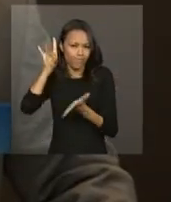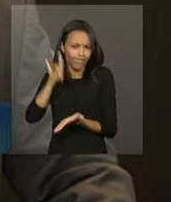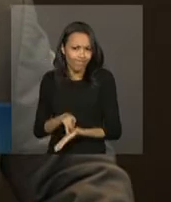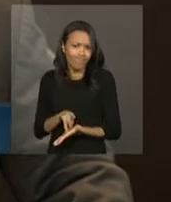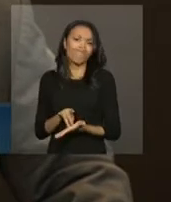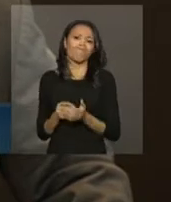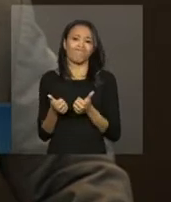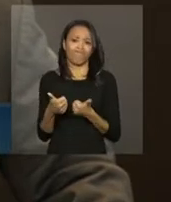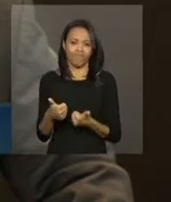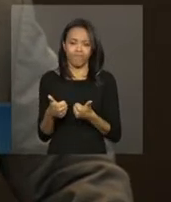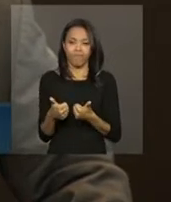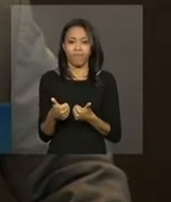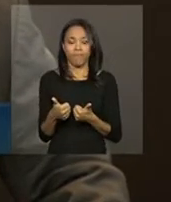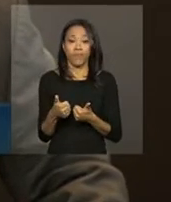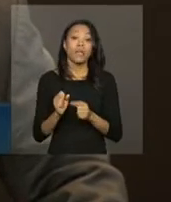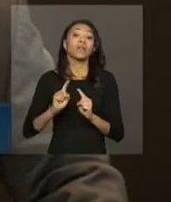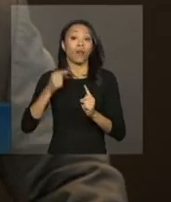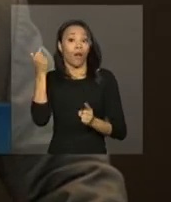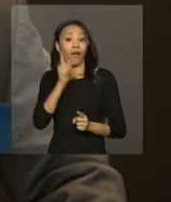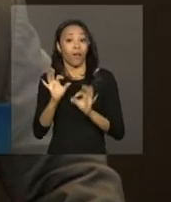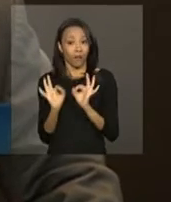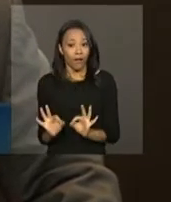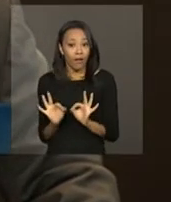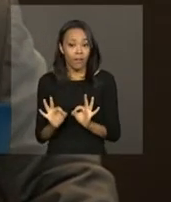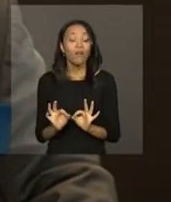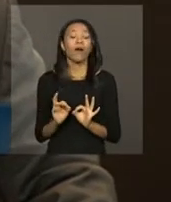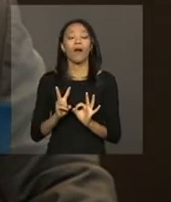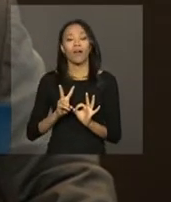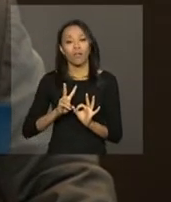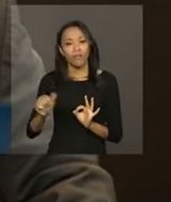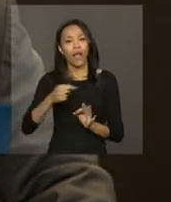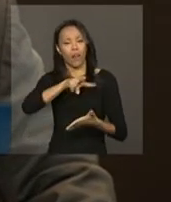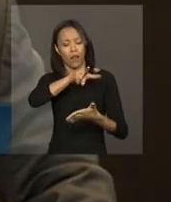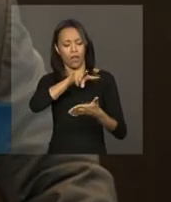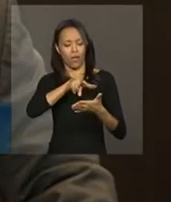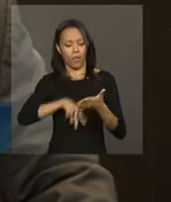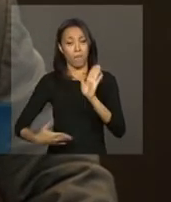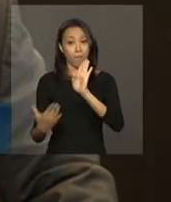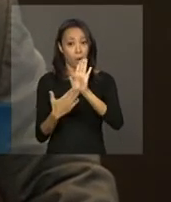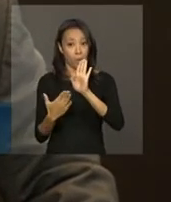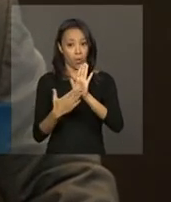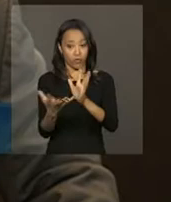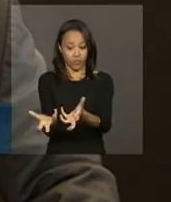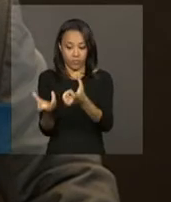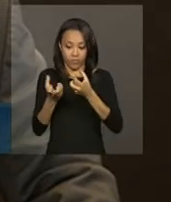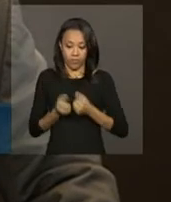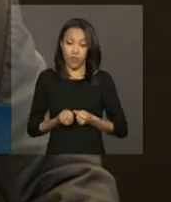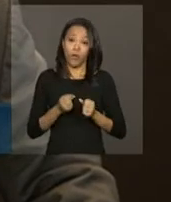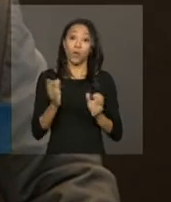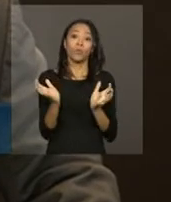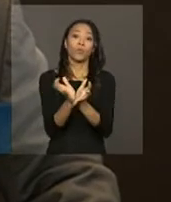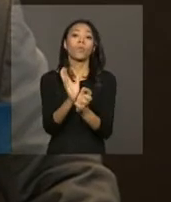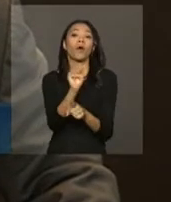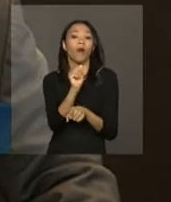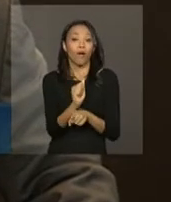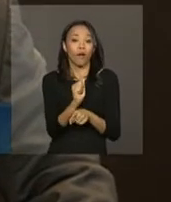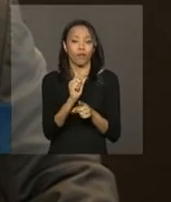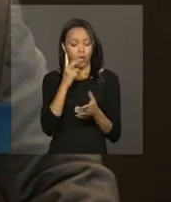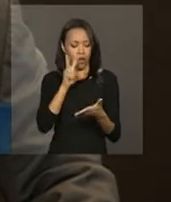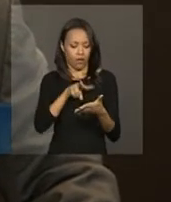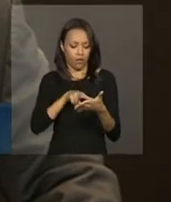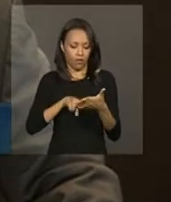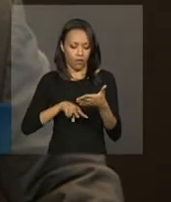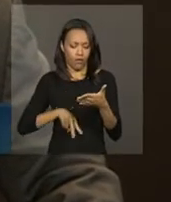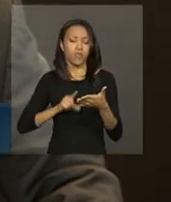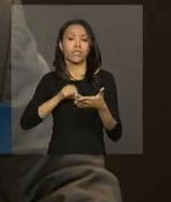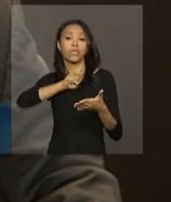ambos os lotes havendo se procederá a leitura das propostas entregues para o lote a depois de